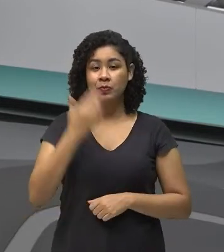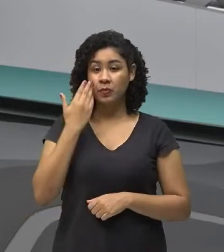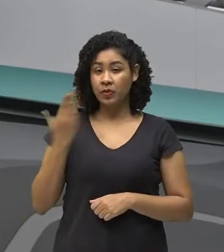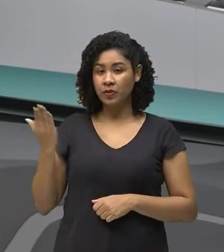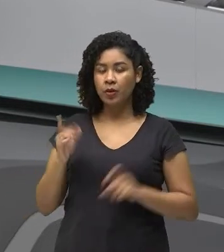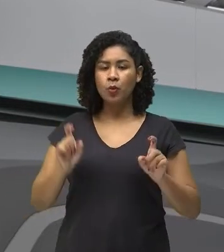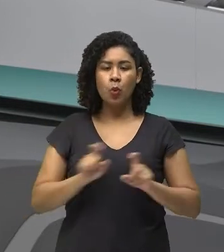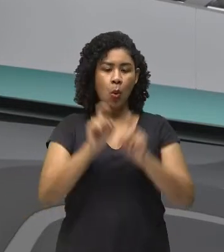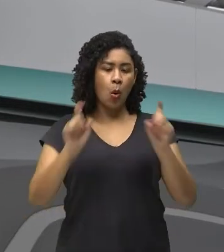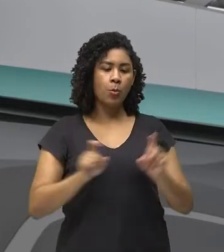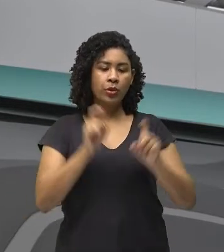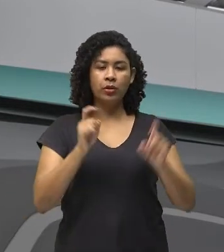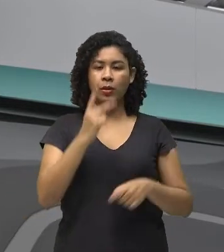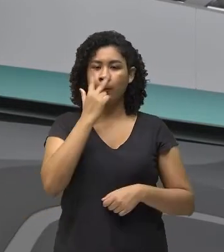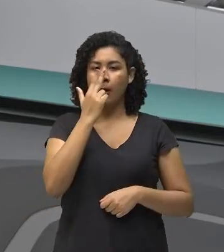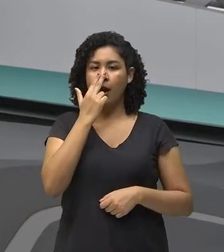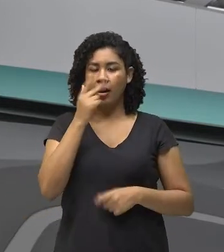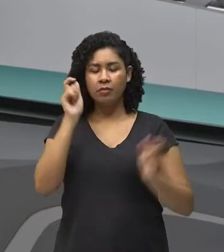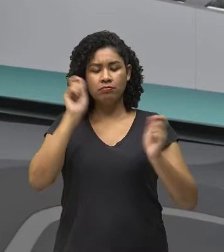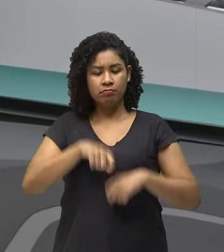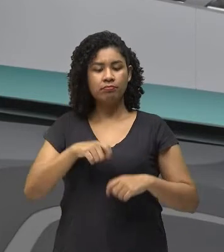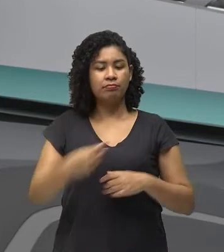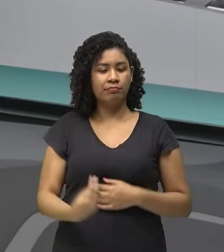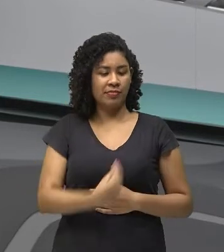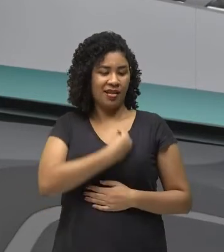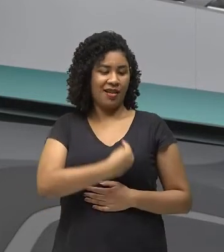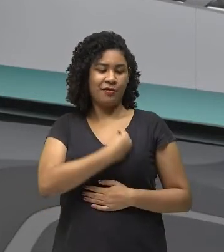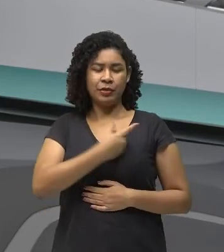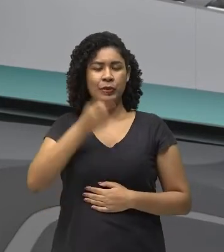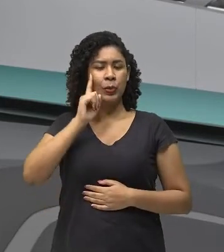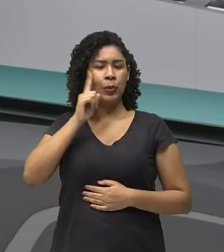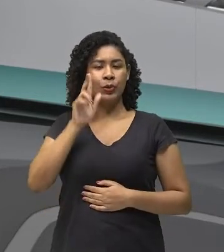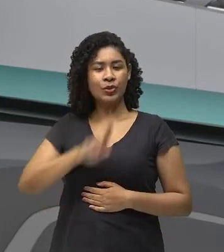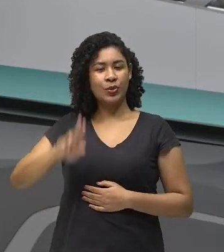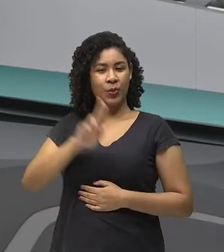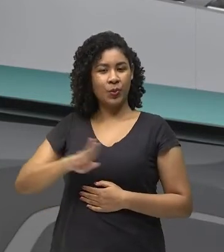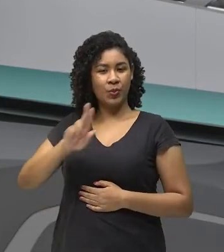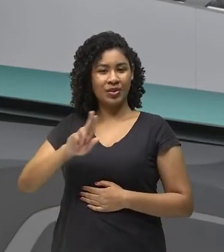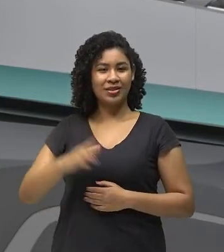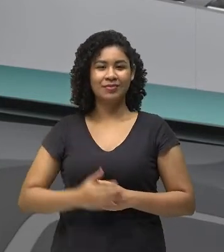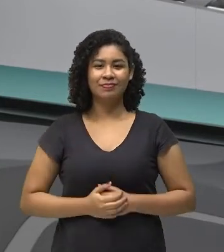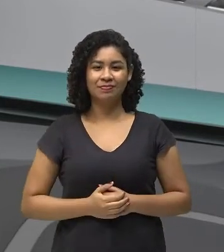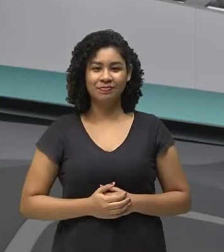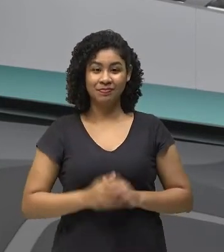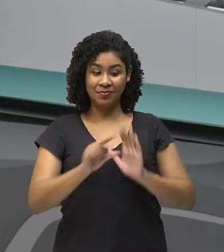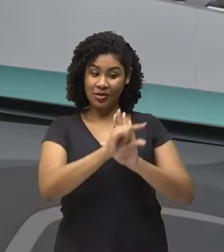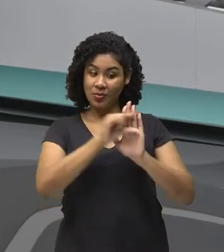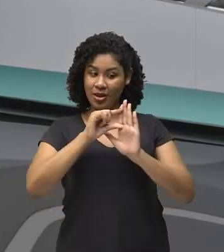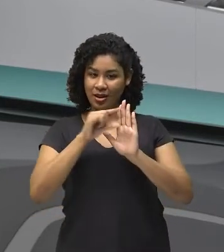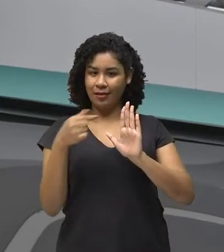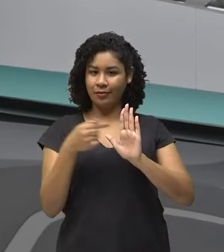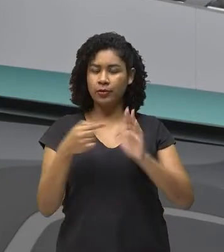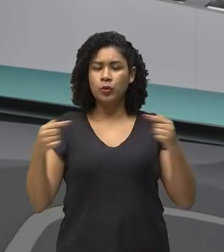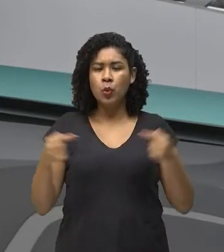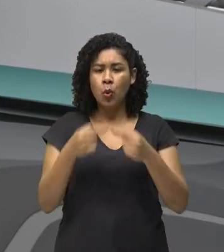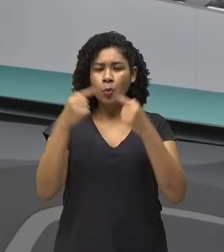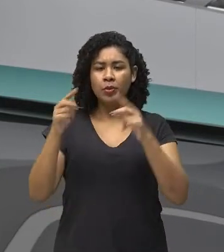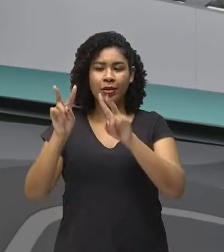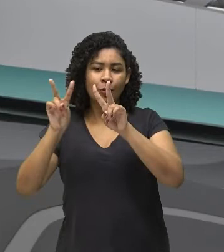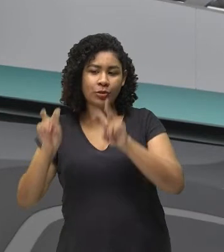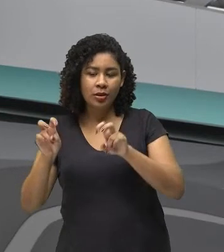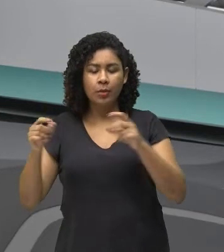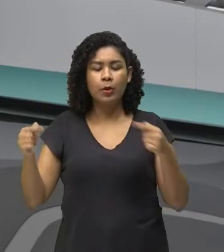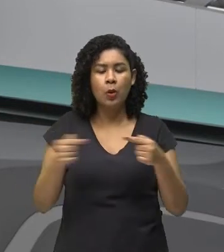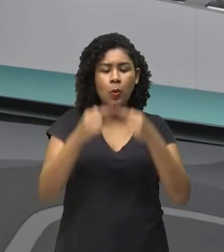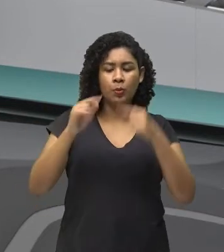computador chegou para ocupar o nosso espaço, nosso dia a dia. Então, confere lá com o nosso título, confere com a